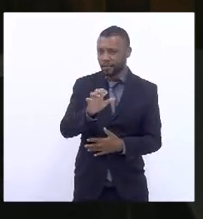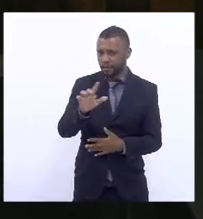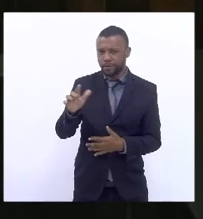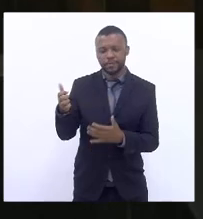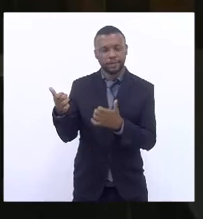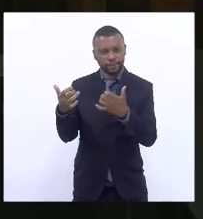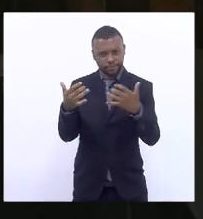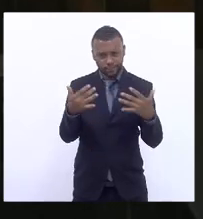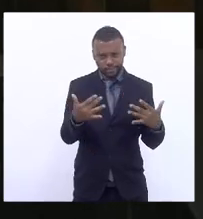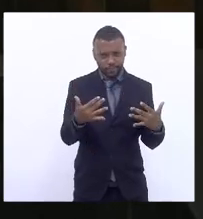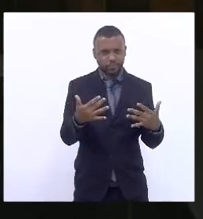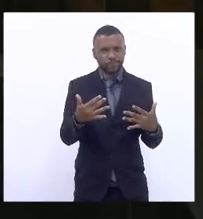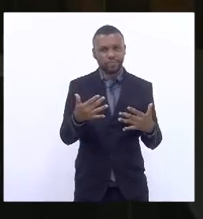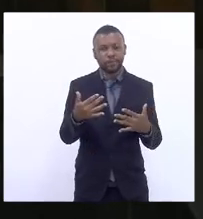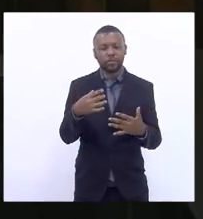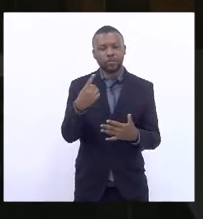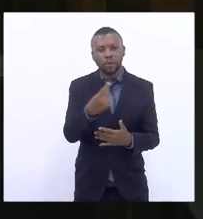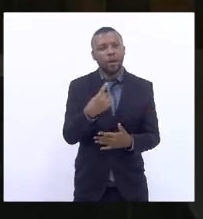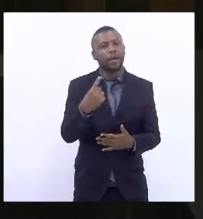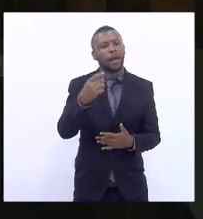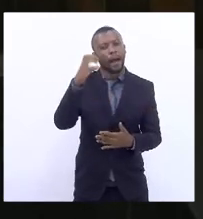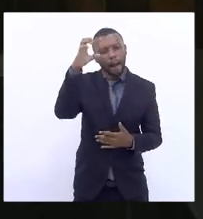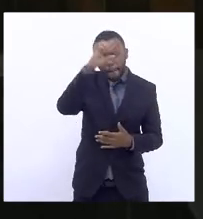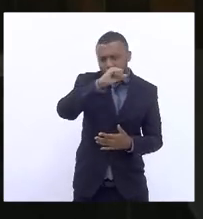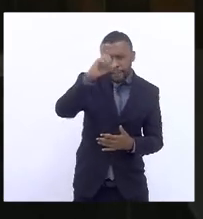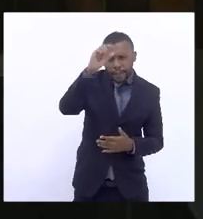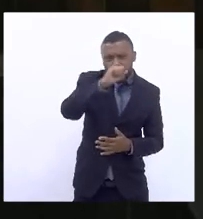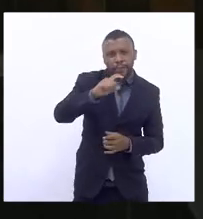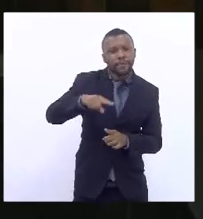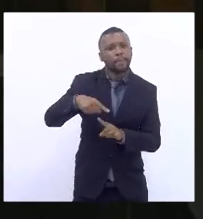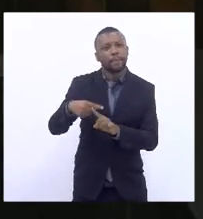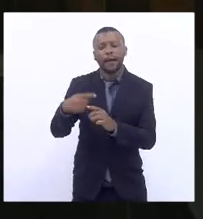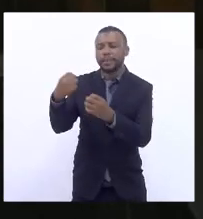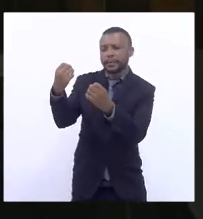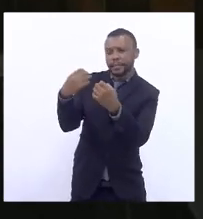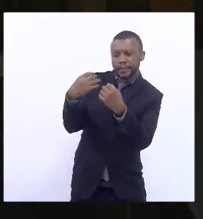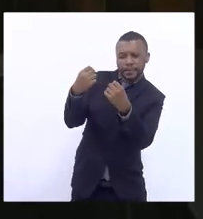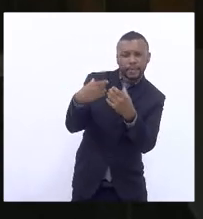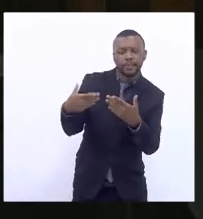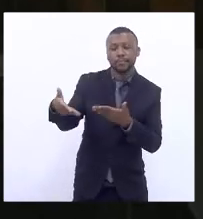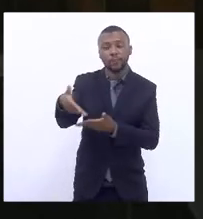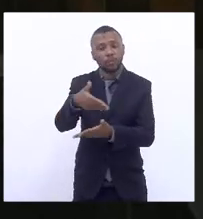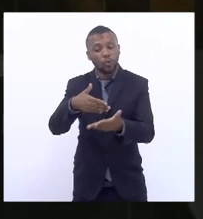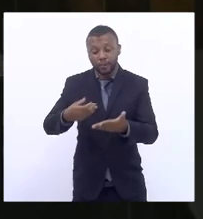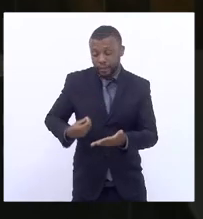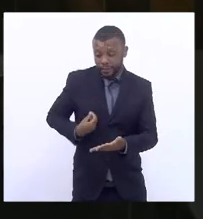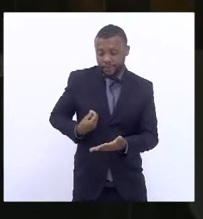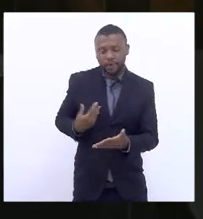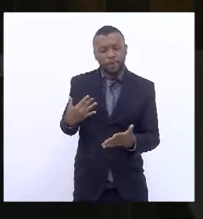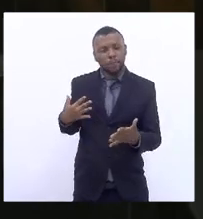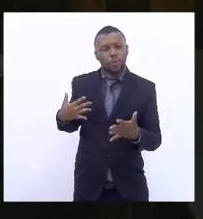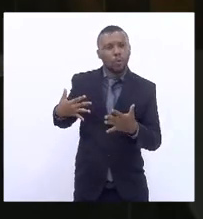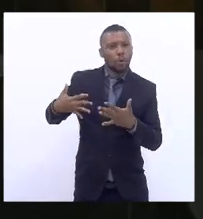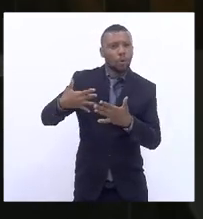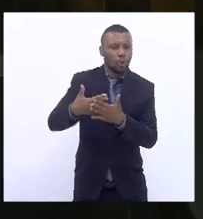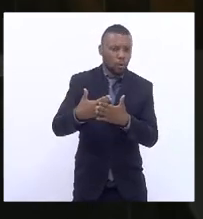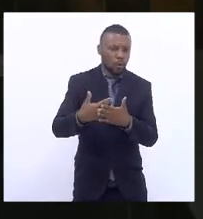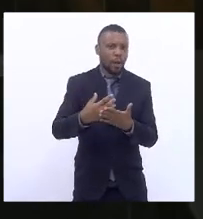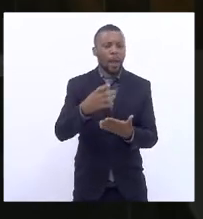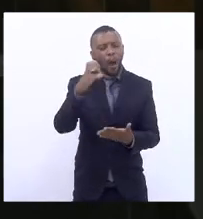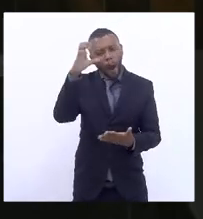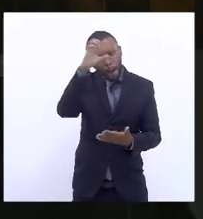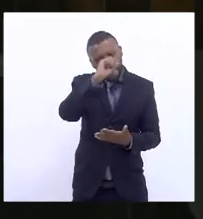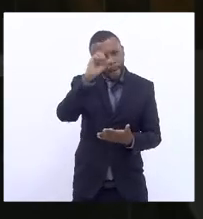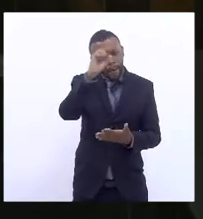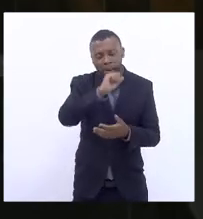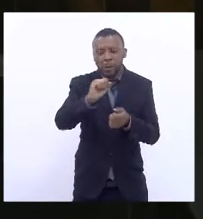gente aprende e ensina a vida inteira, né, e a gente nunca deve deixar de aprender. E eu aprendi muito